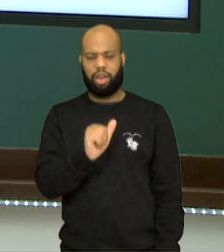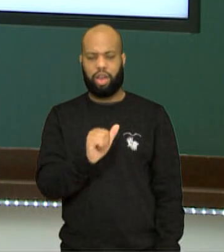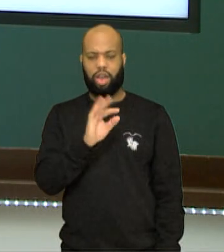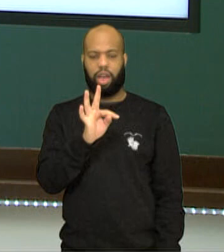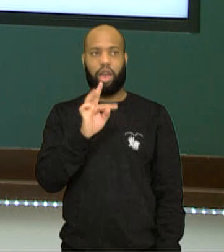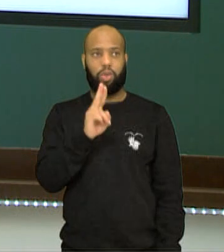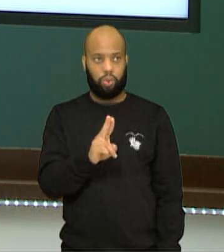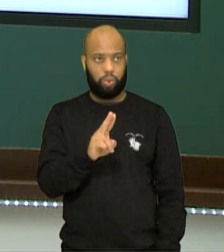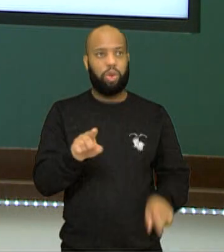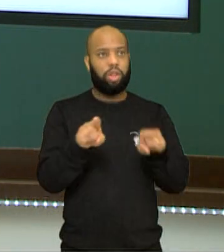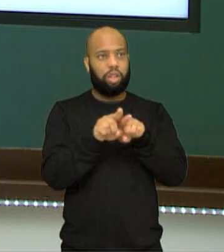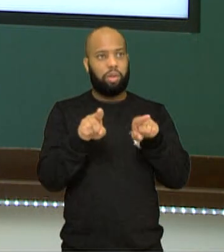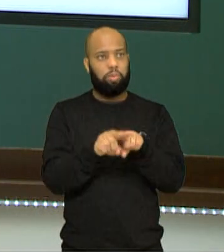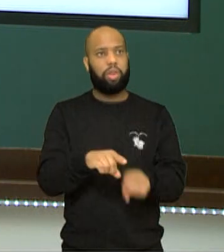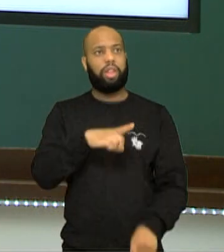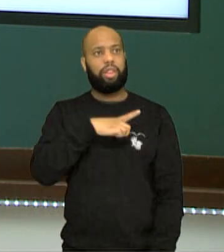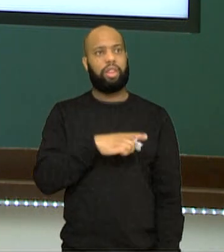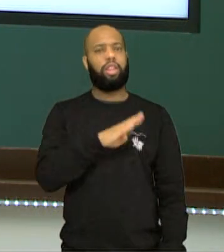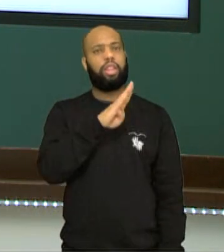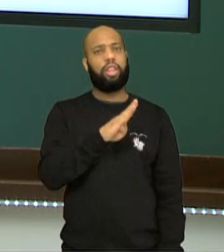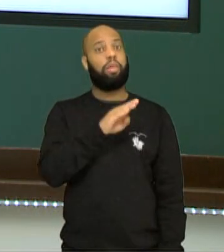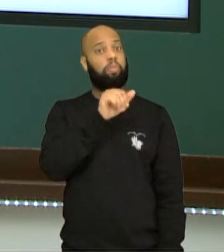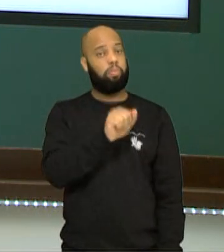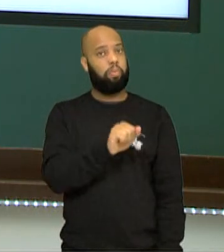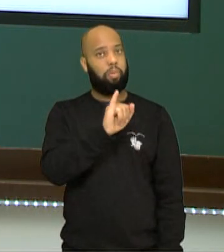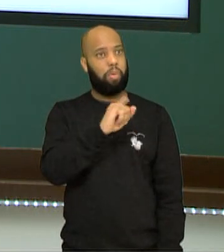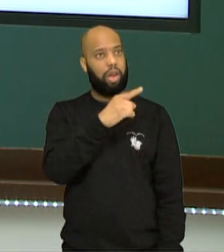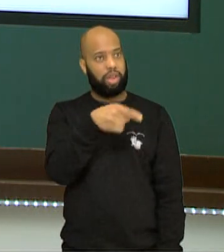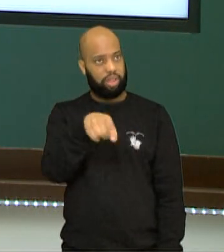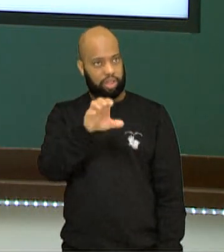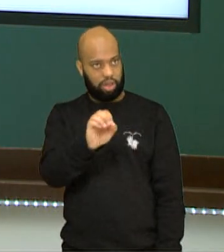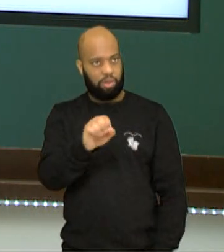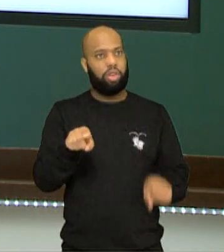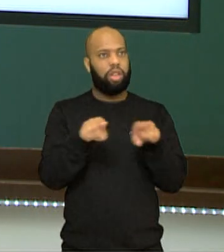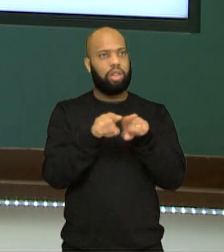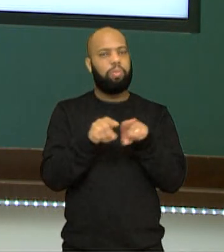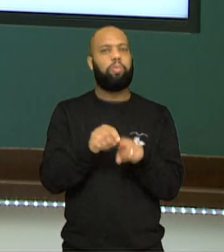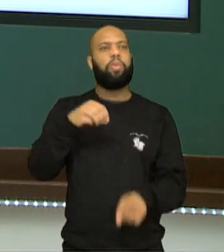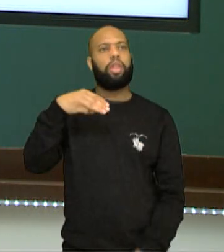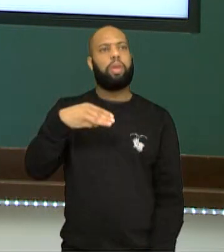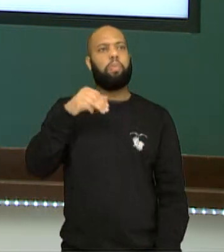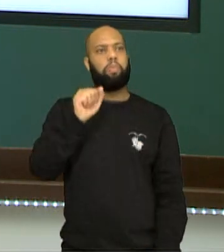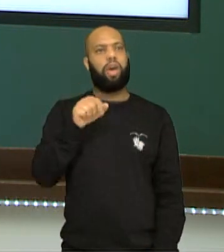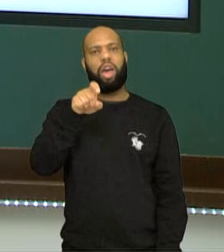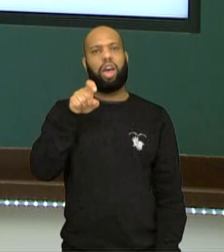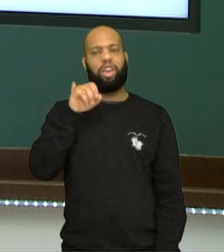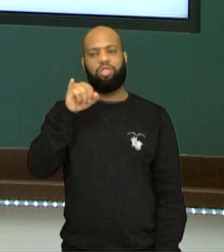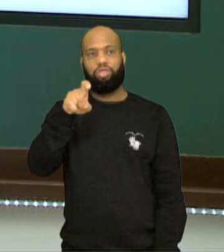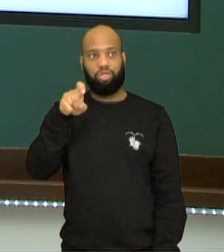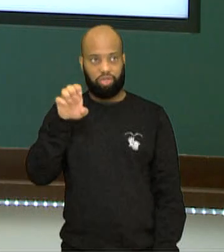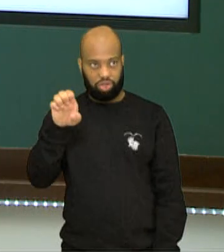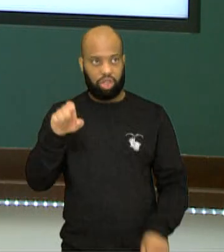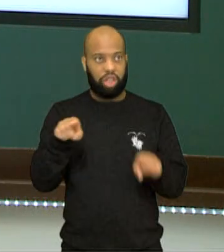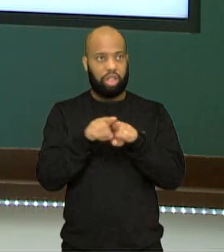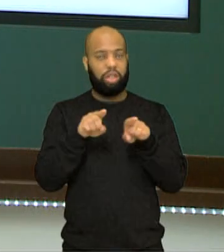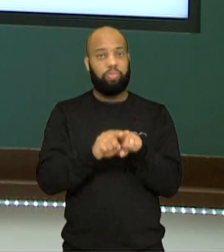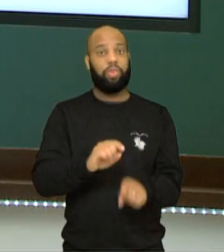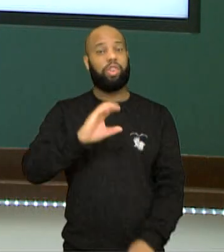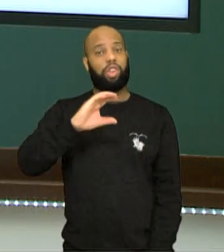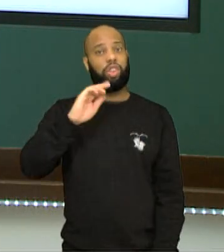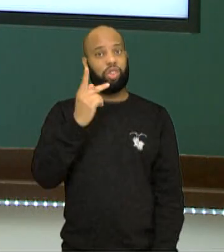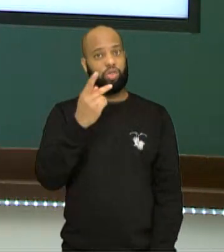e XX, né? O samba aí também, a maioria deles aqui, saindo justamente das nossas raízes,